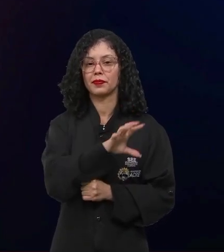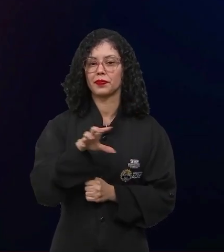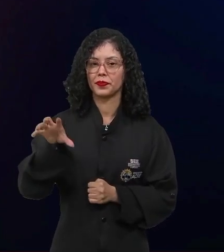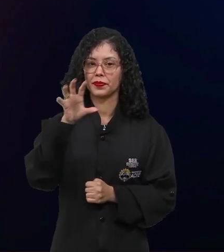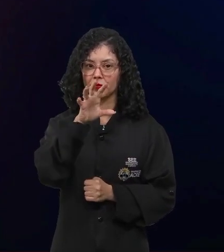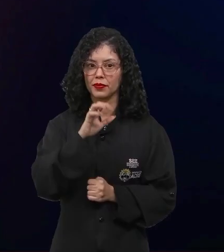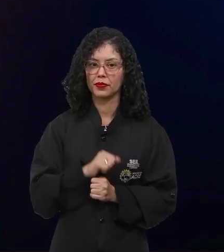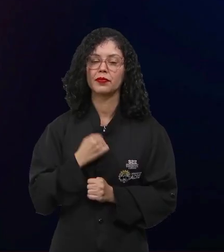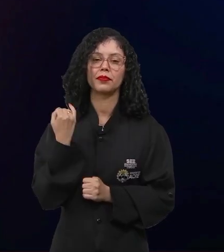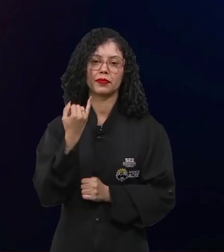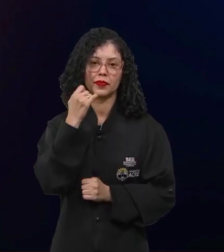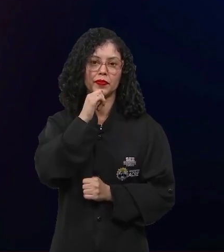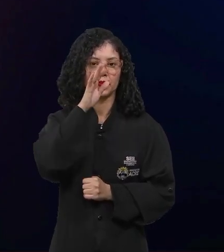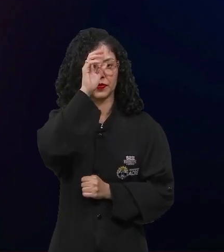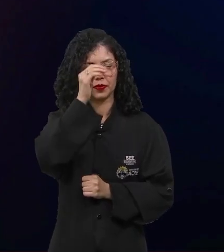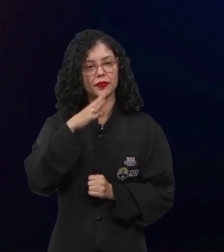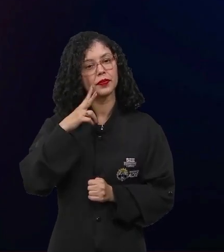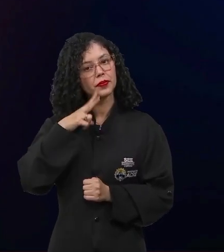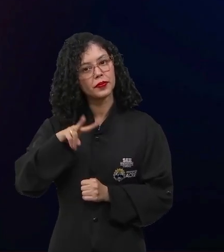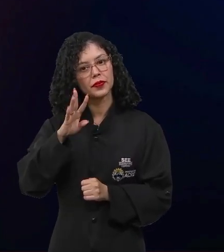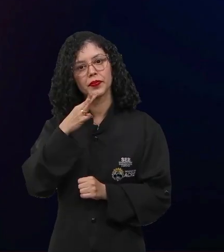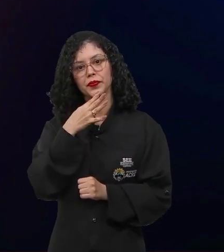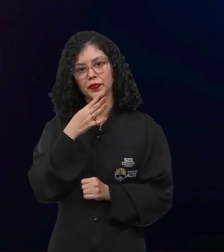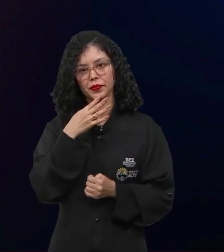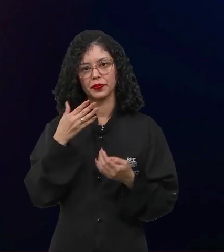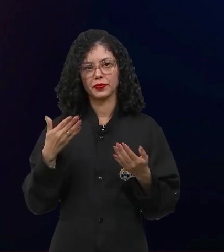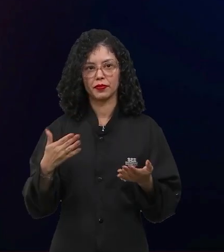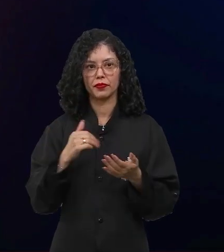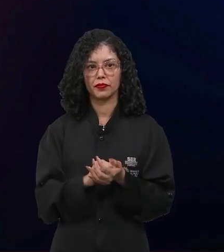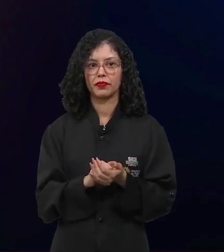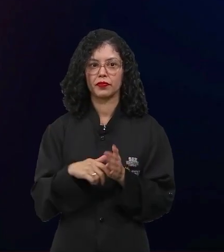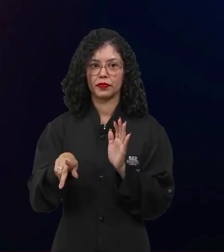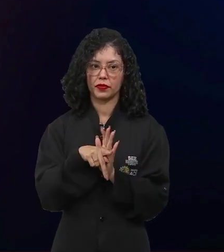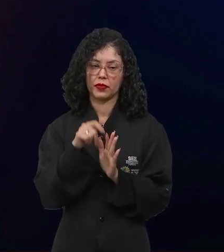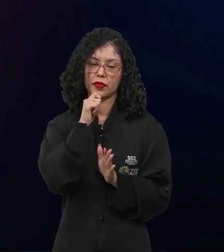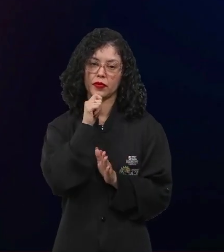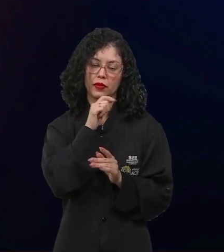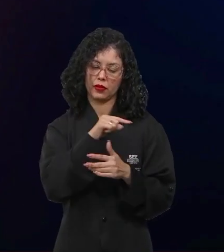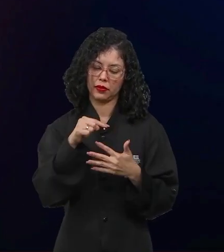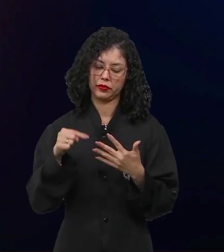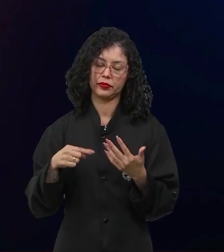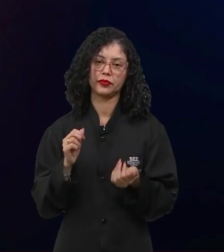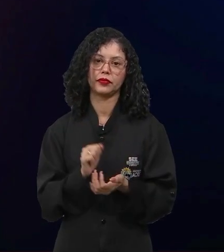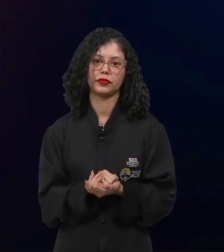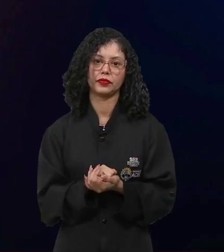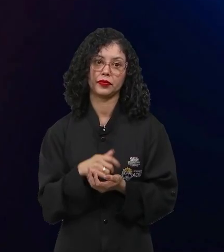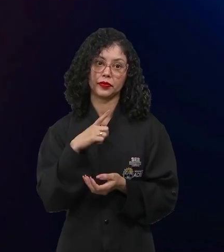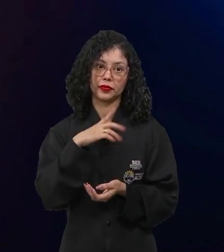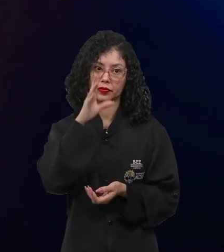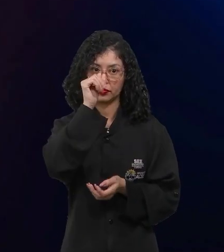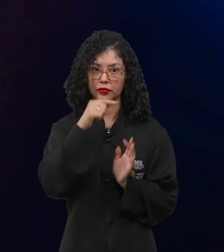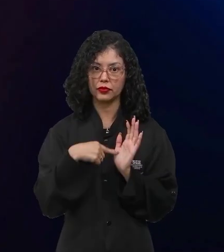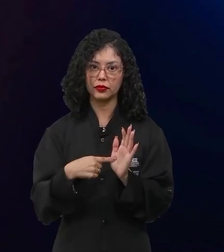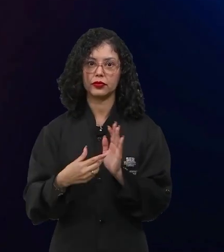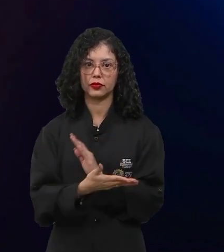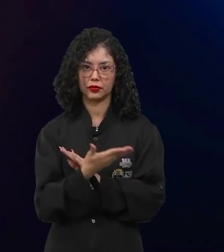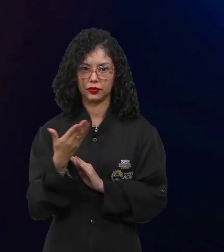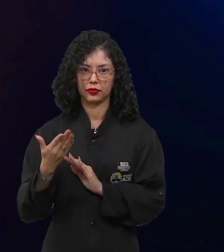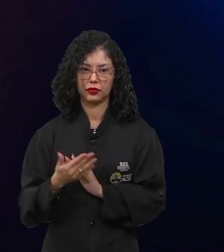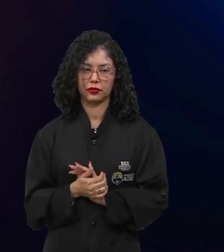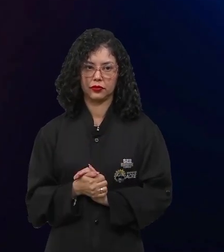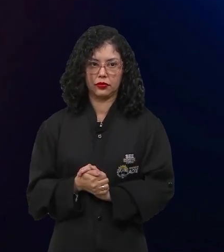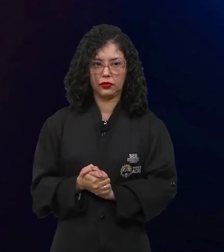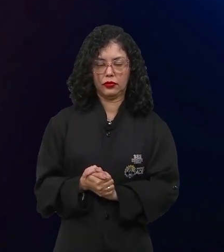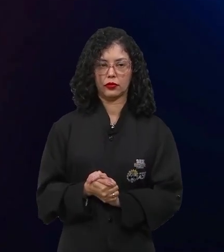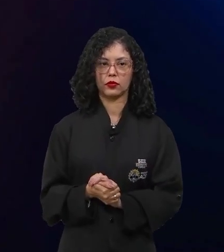região. Então, é importante apreciar para você conhecer e constatar esses elementos que a gente vem apresentando aqui na